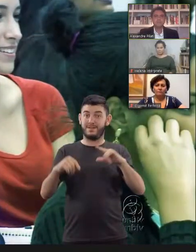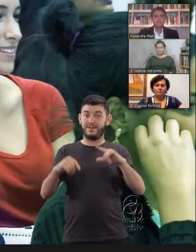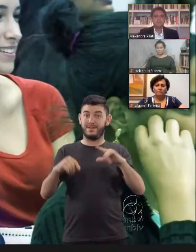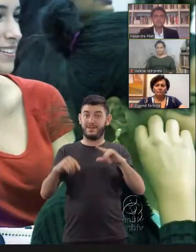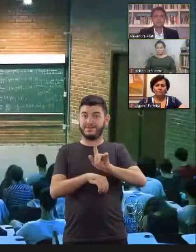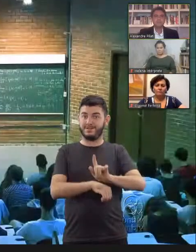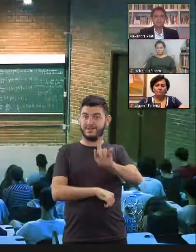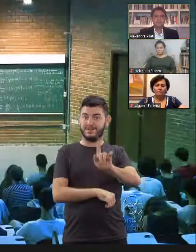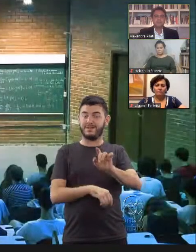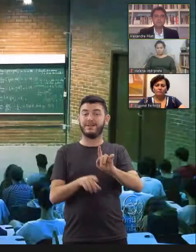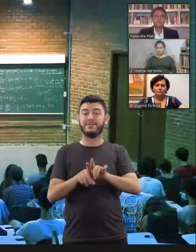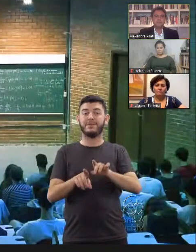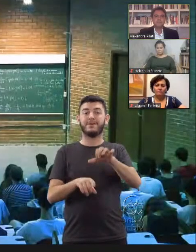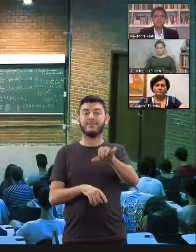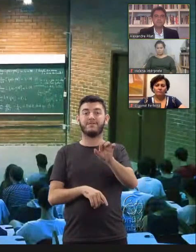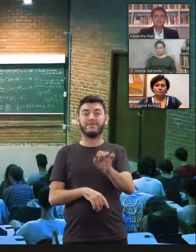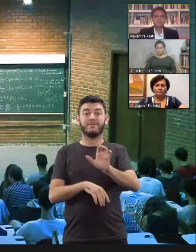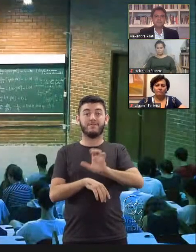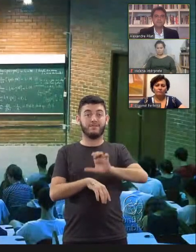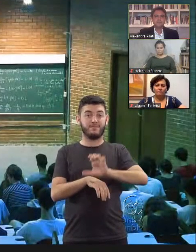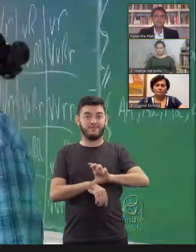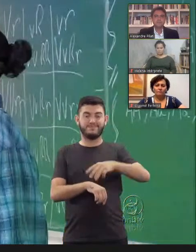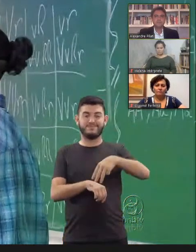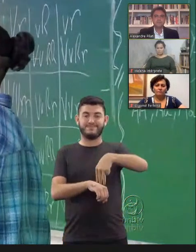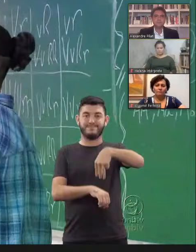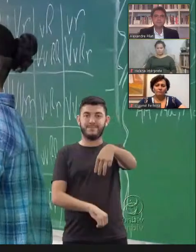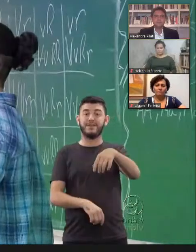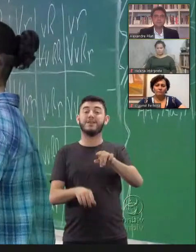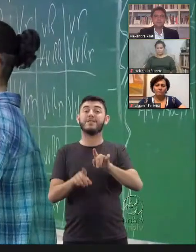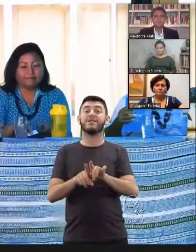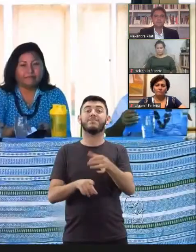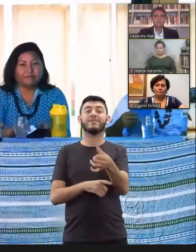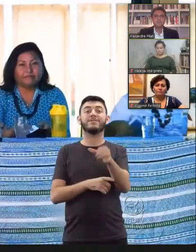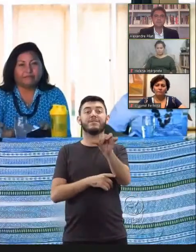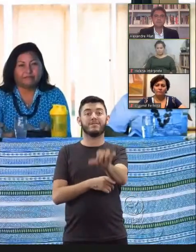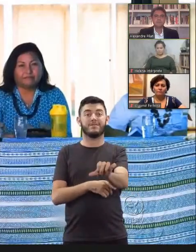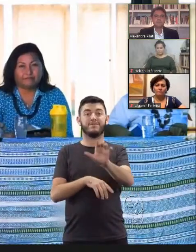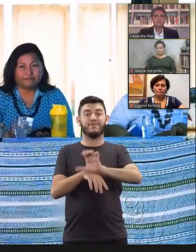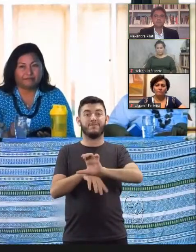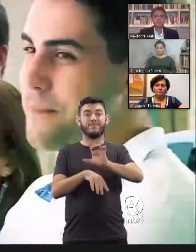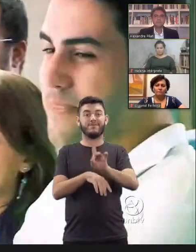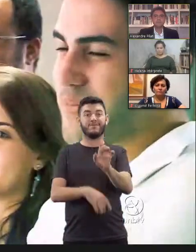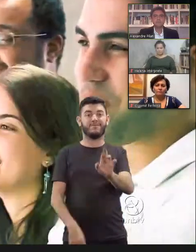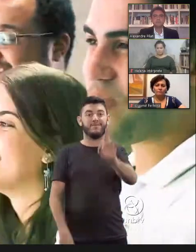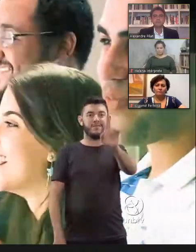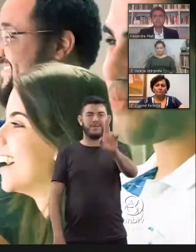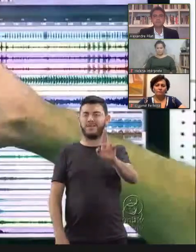de graduação, 90 cursos de mestrado e 69 cursos de